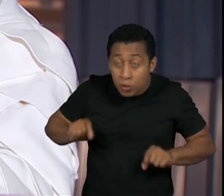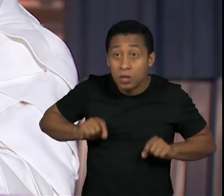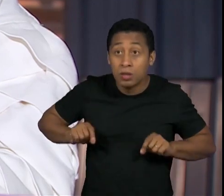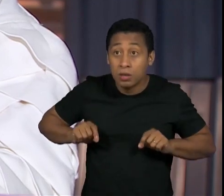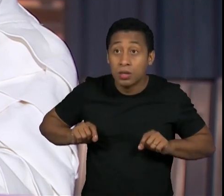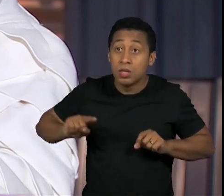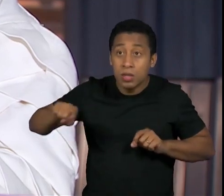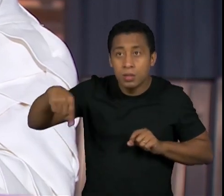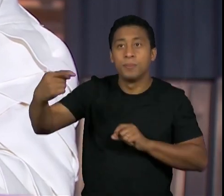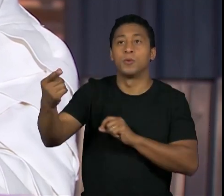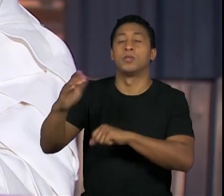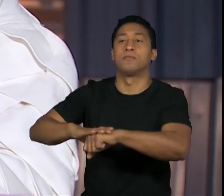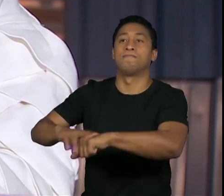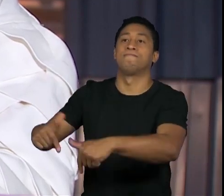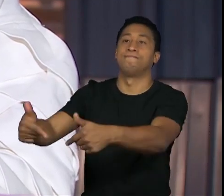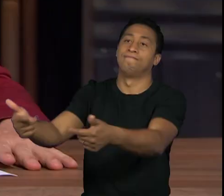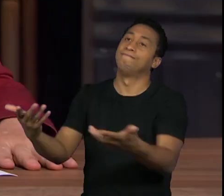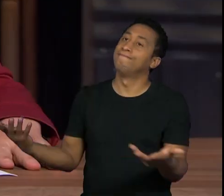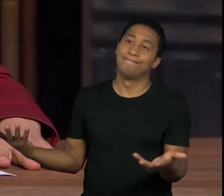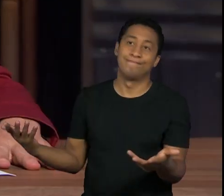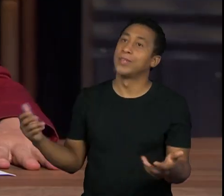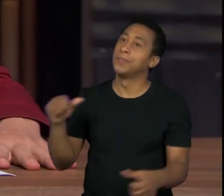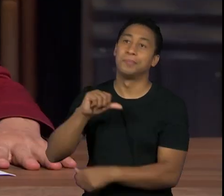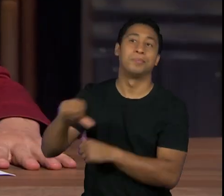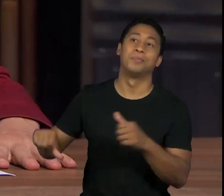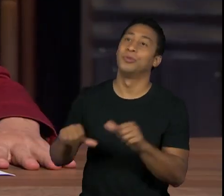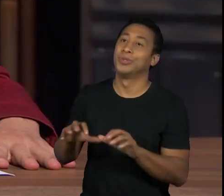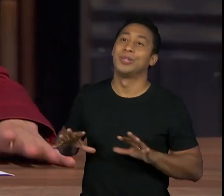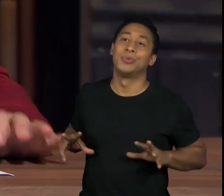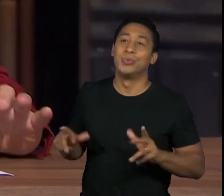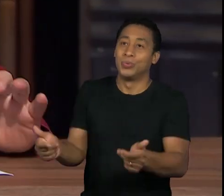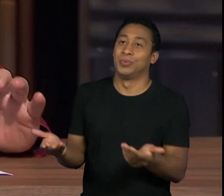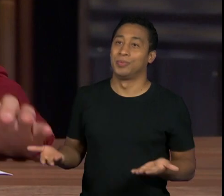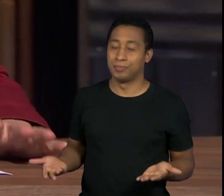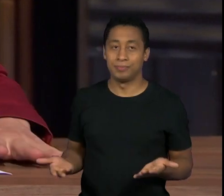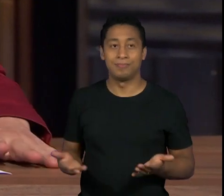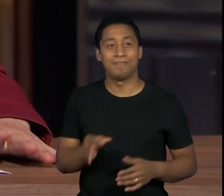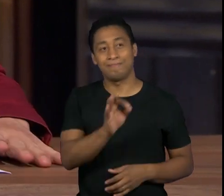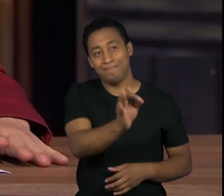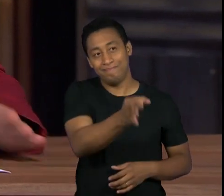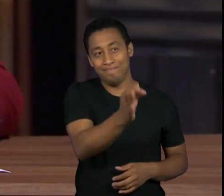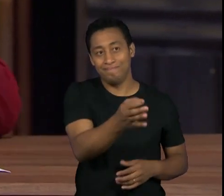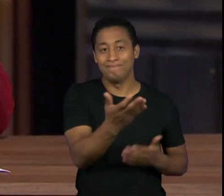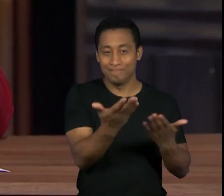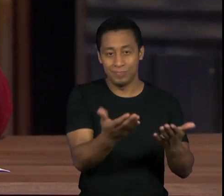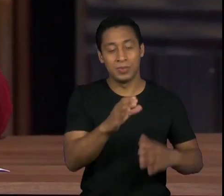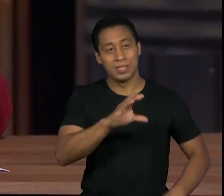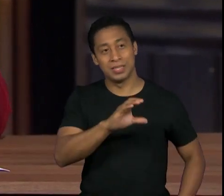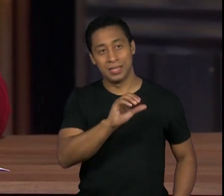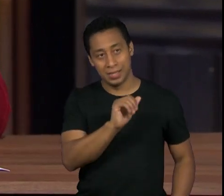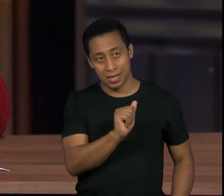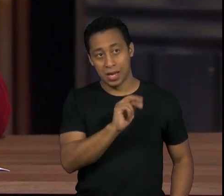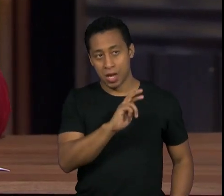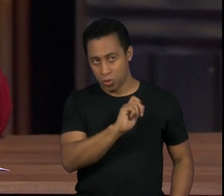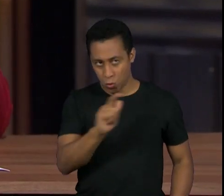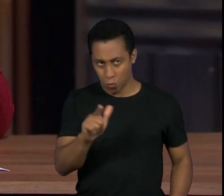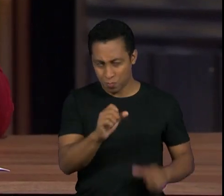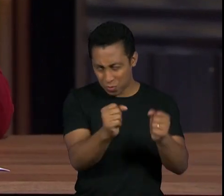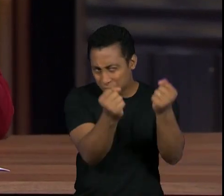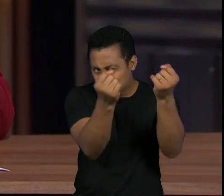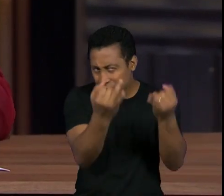muito... revolucionário. Total. Por isso, Carol Barreto, chegou a hora de você